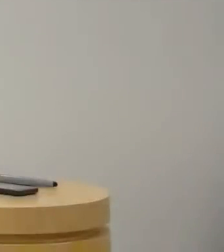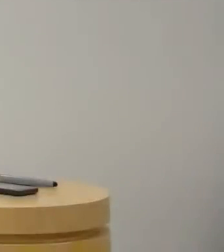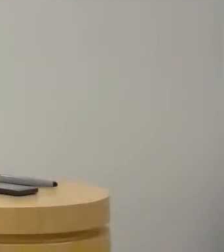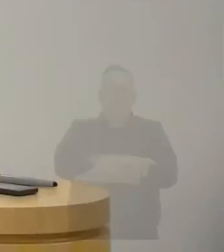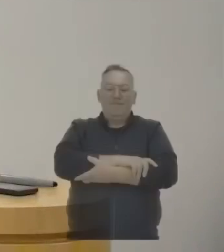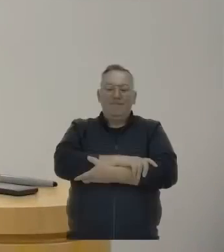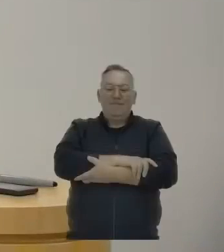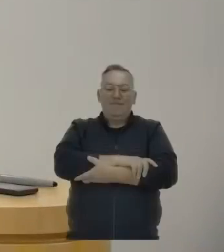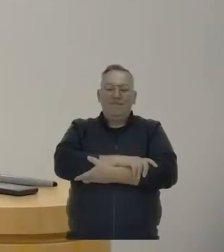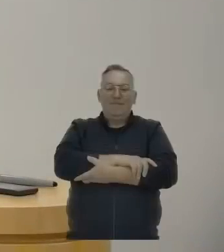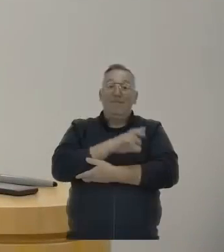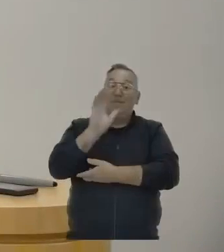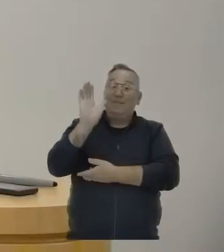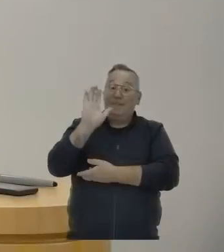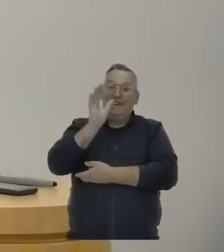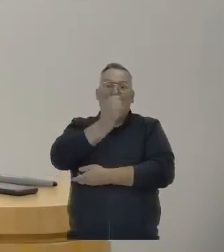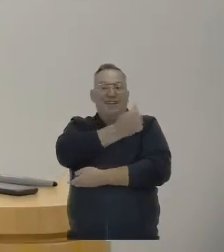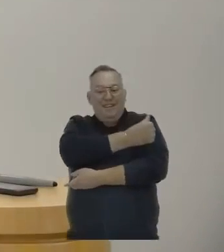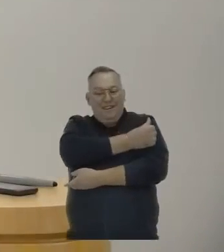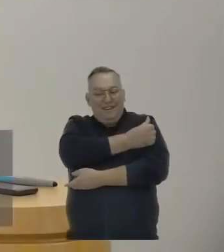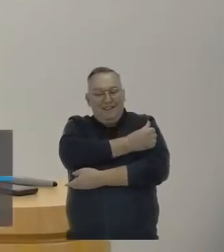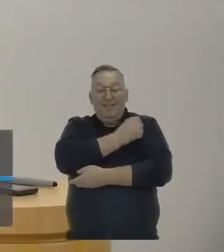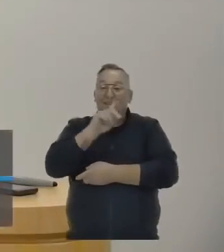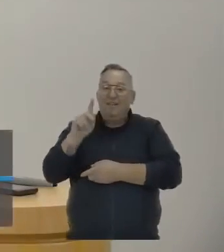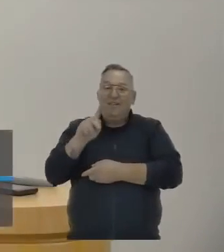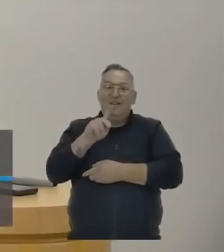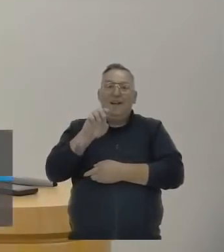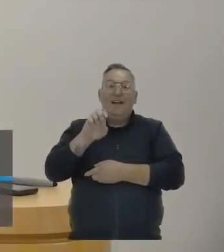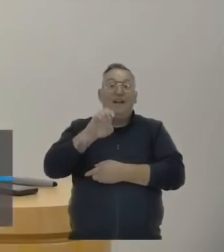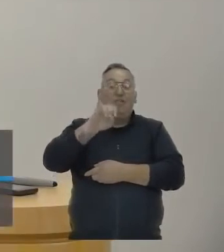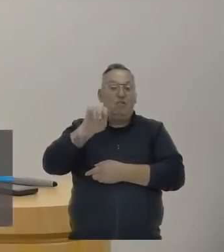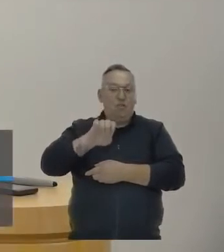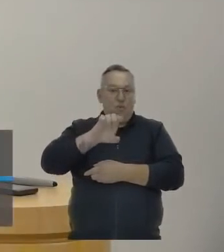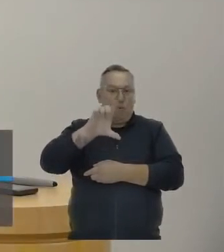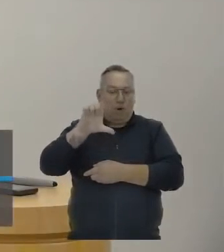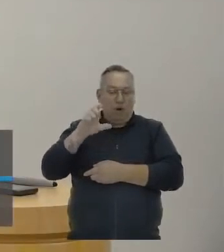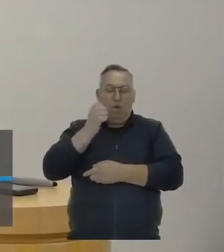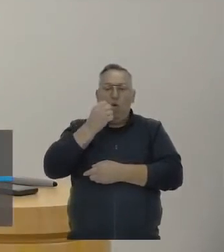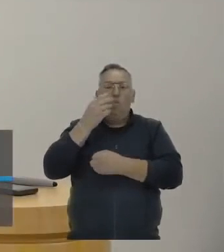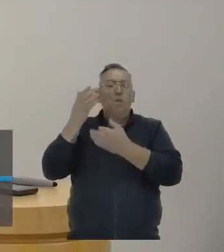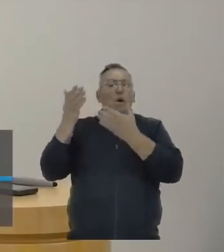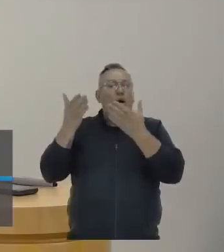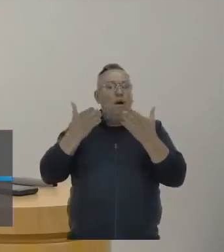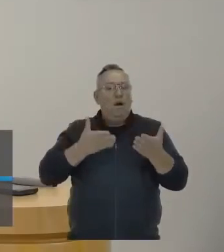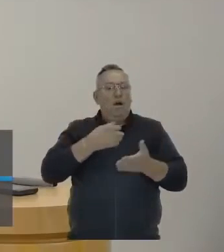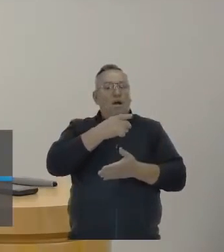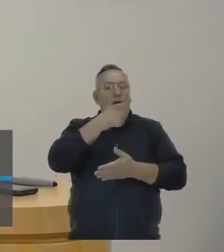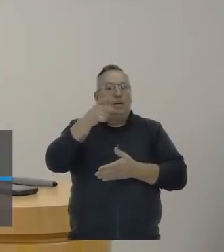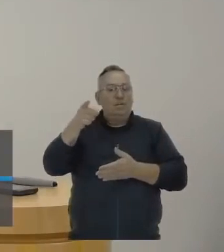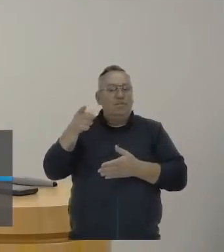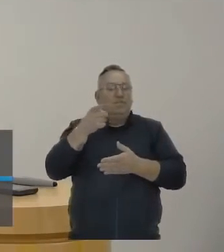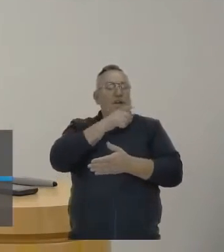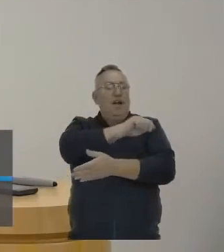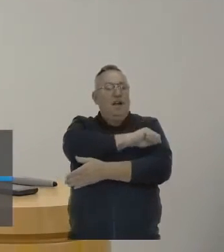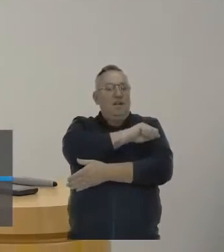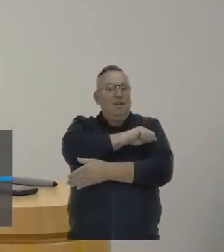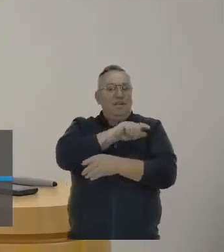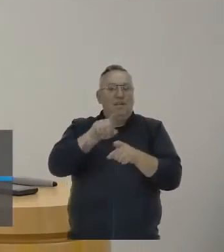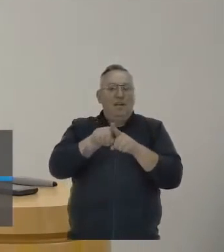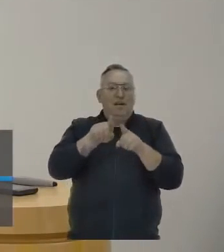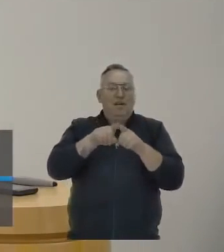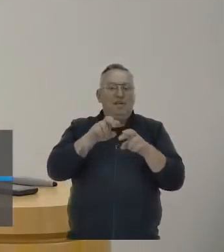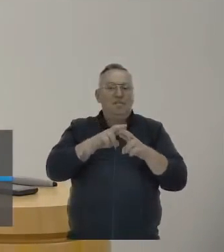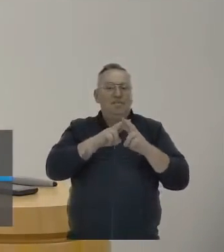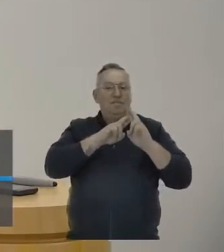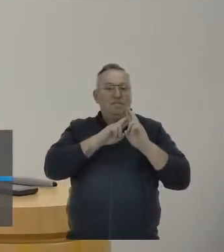Olá, sexto ano, tudo bem? Eu sou o professor Edi Joel. Quero dar as boas-vindas a você, estudante, aos responsáveis que